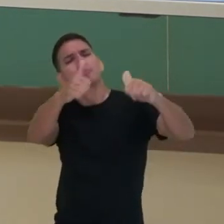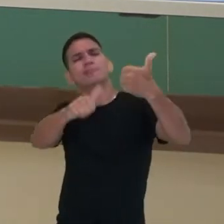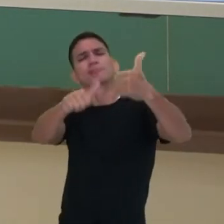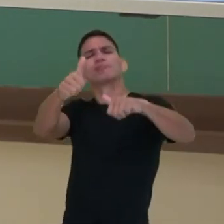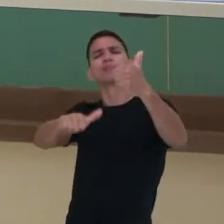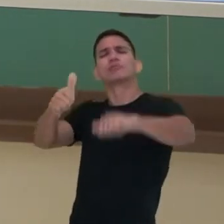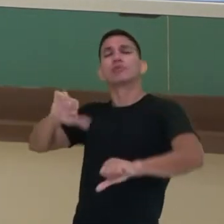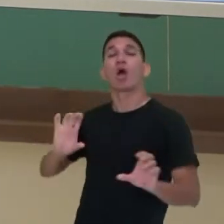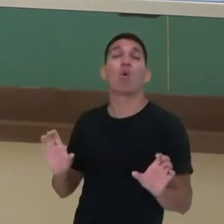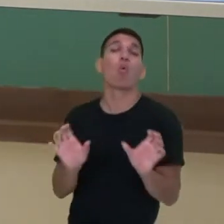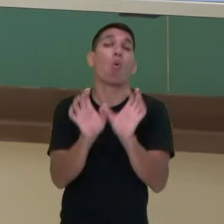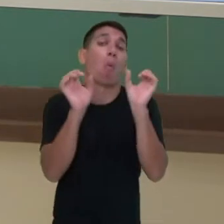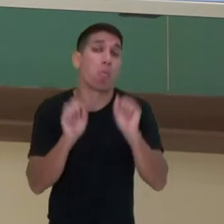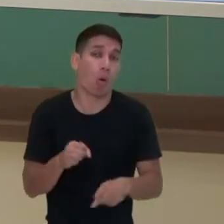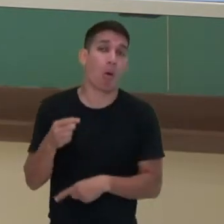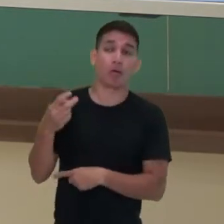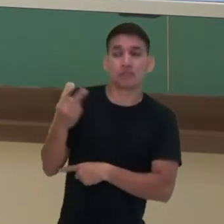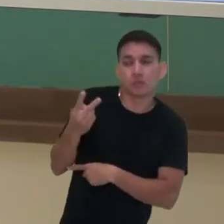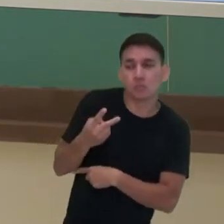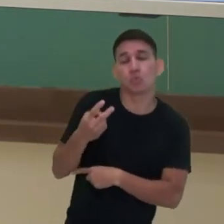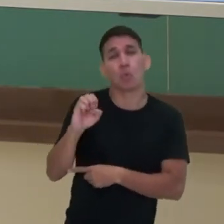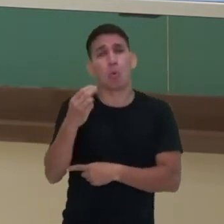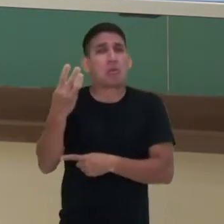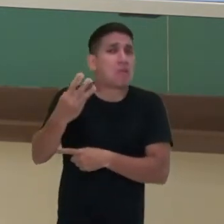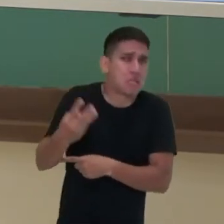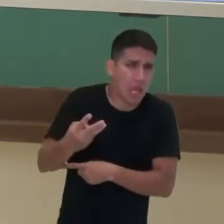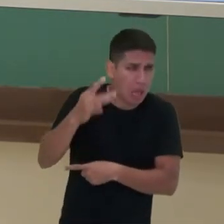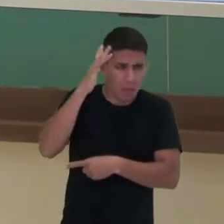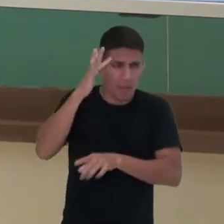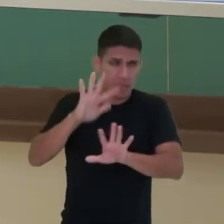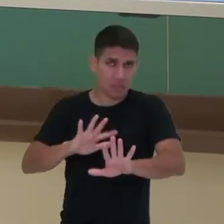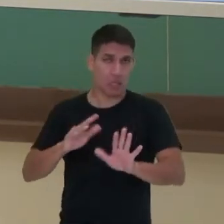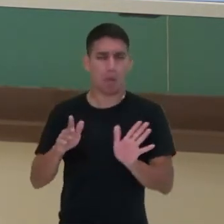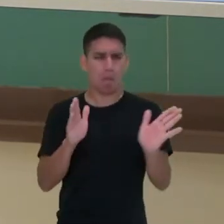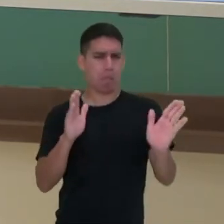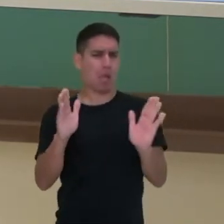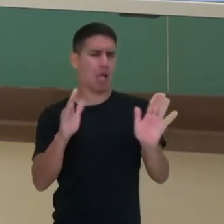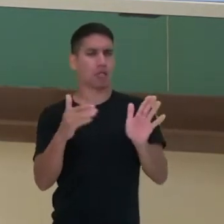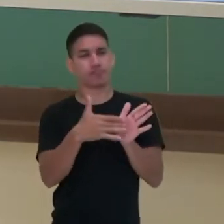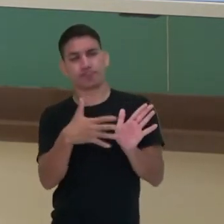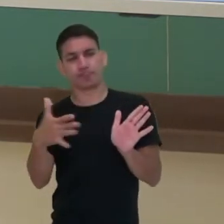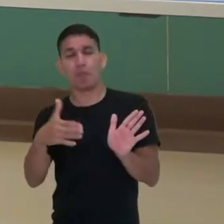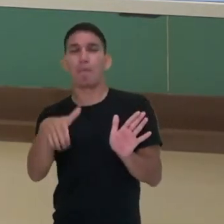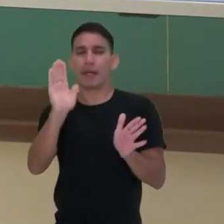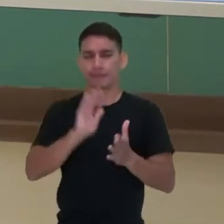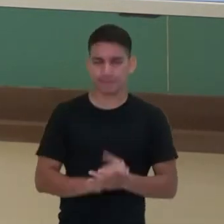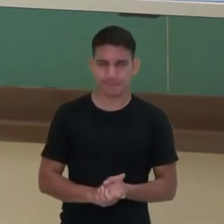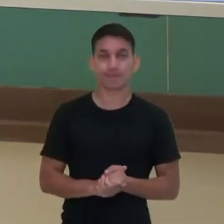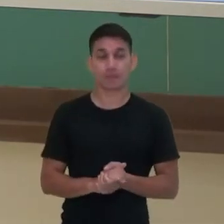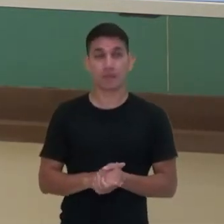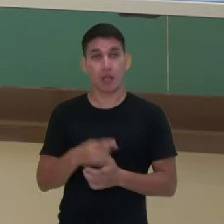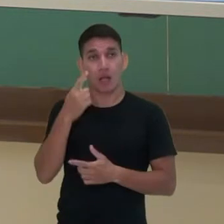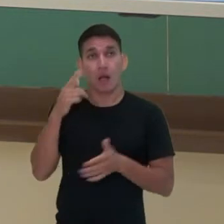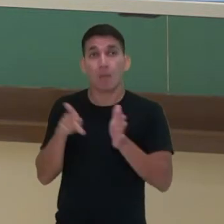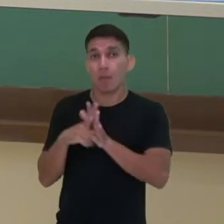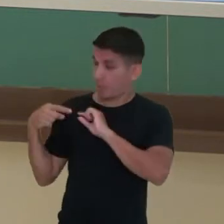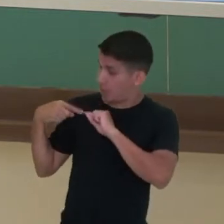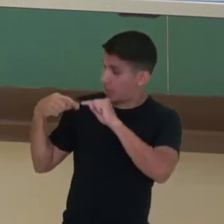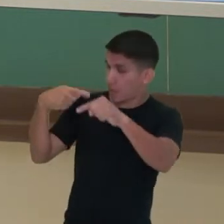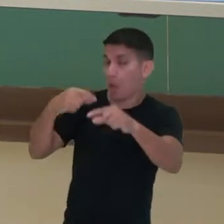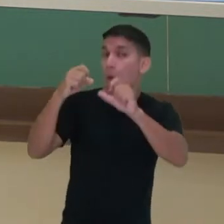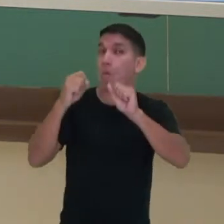pode aparecer na segunda, na terceira, mas vamos pensar num prazo maior, né, a longo prazo ali. Essa herança, ela pode